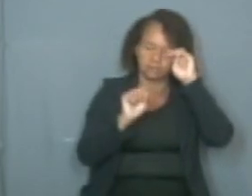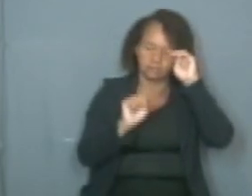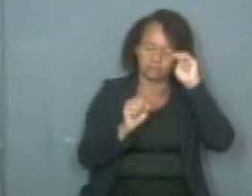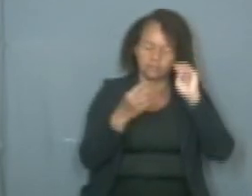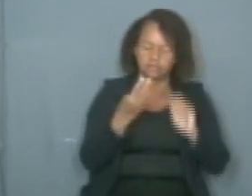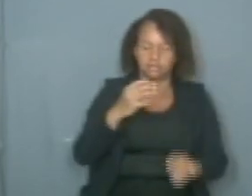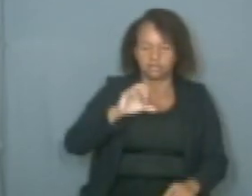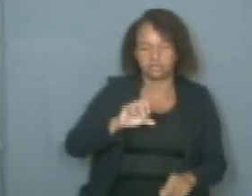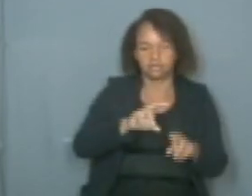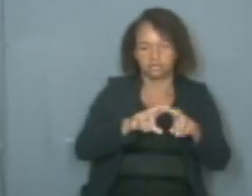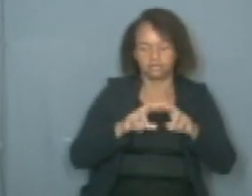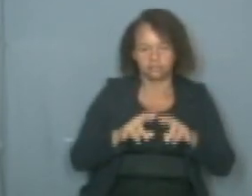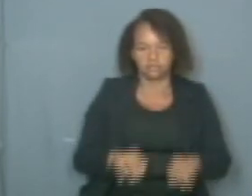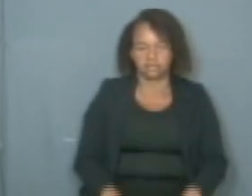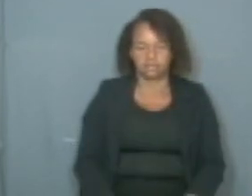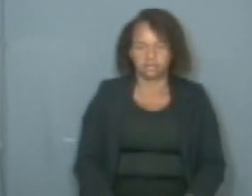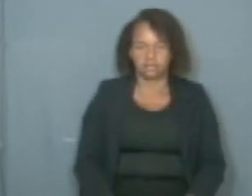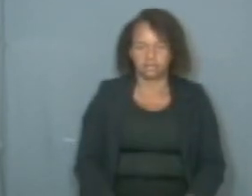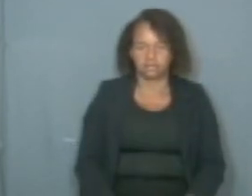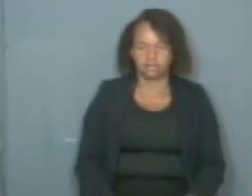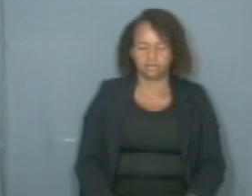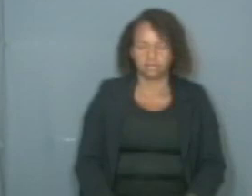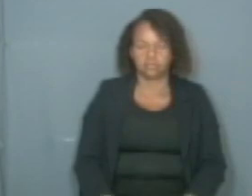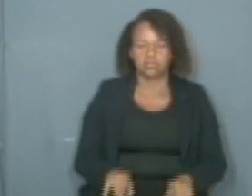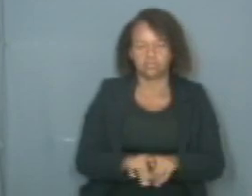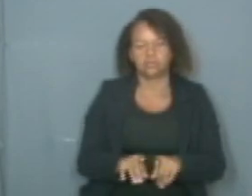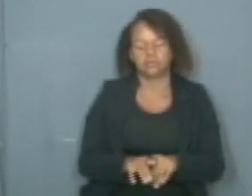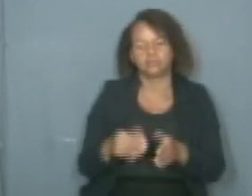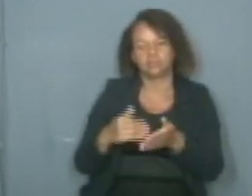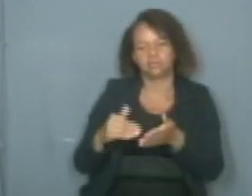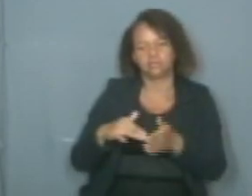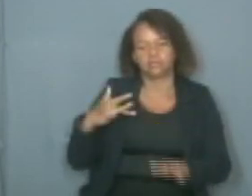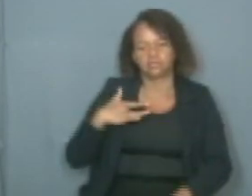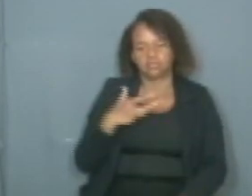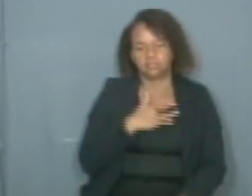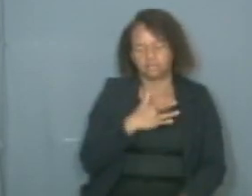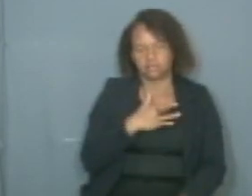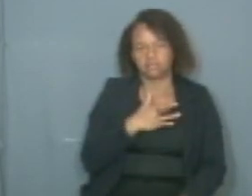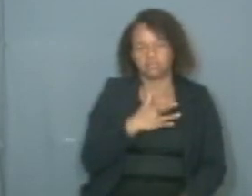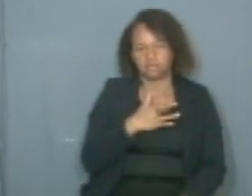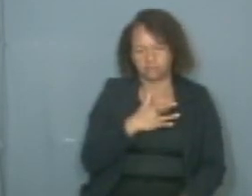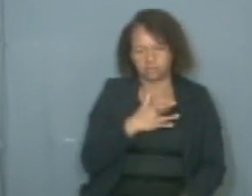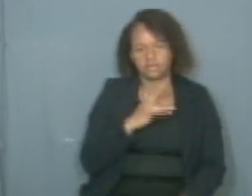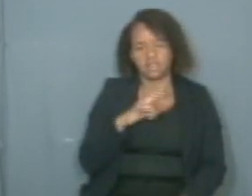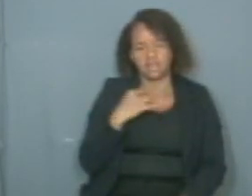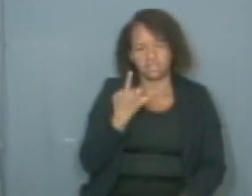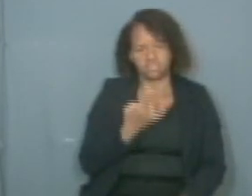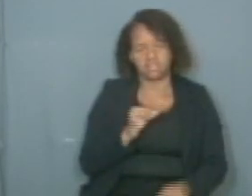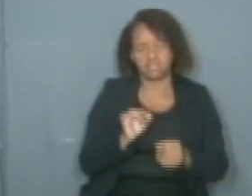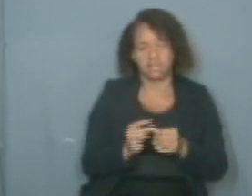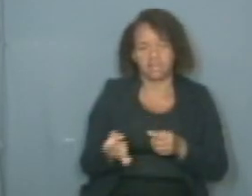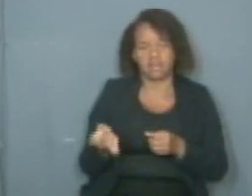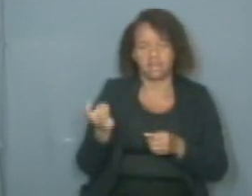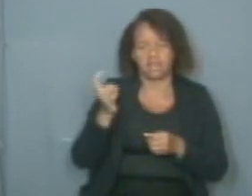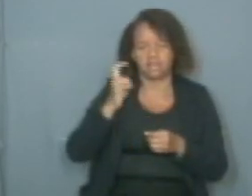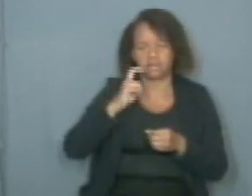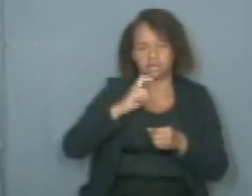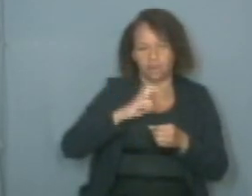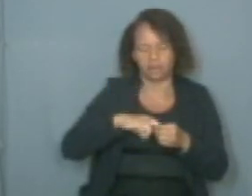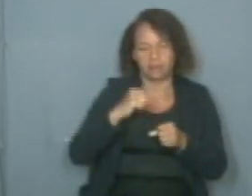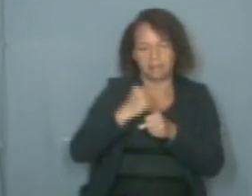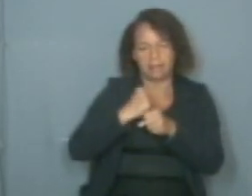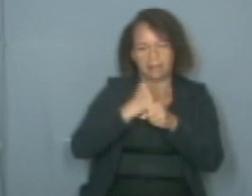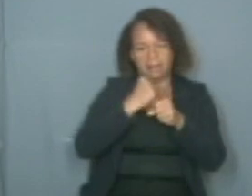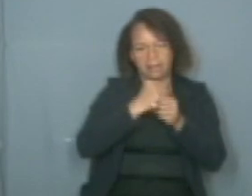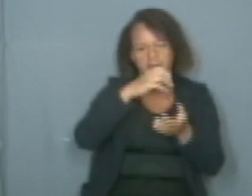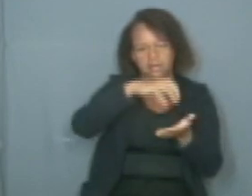2839, que é uma indicação à Secretaria de Saúde do Recife, que a gente faz para retomada das obras